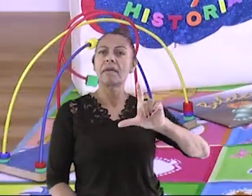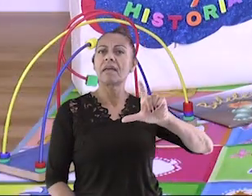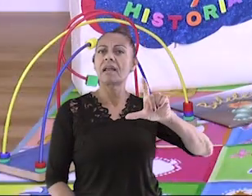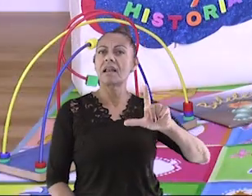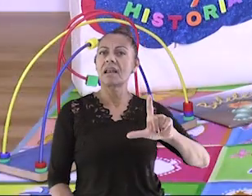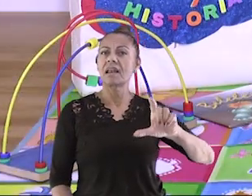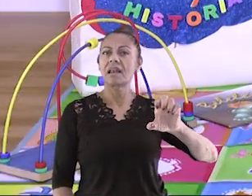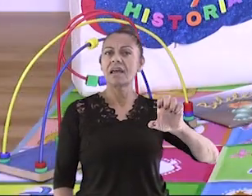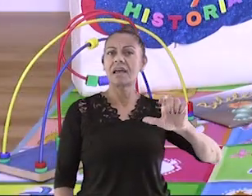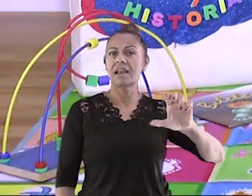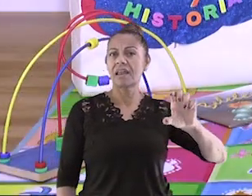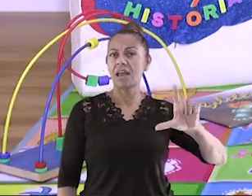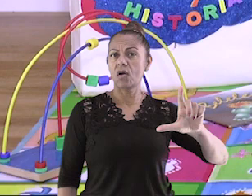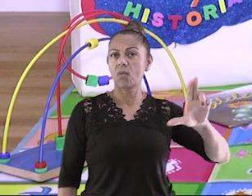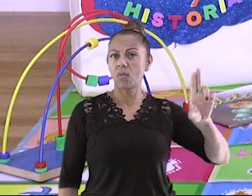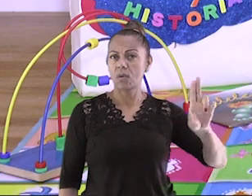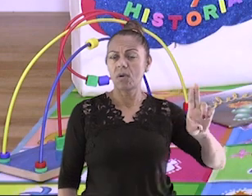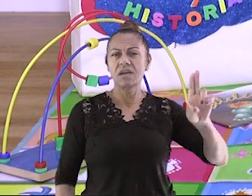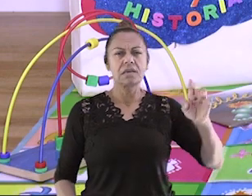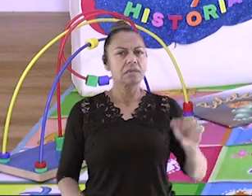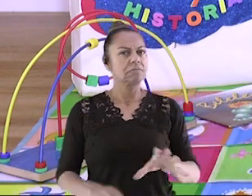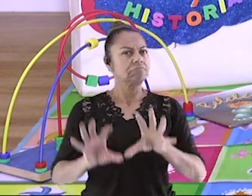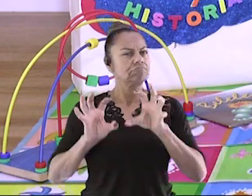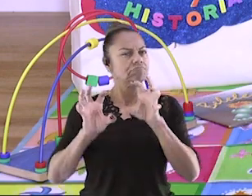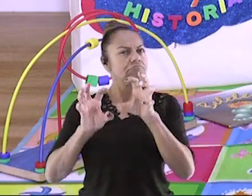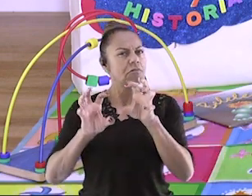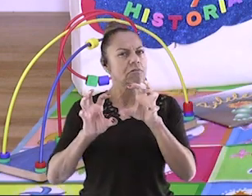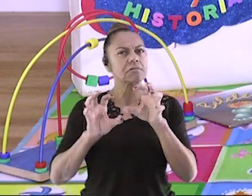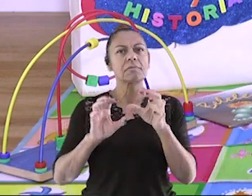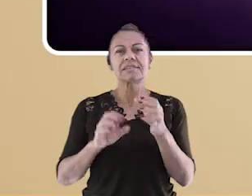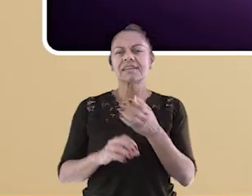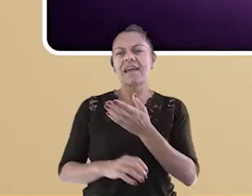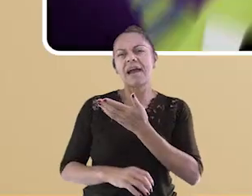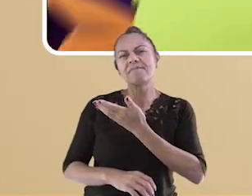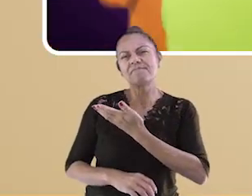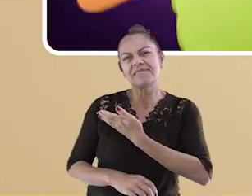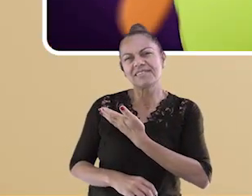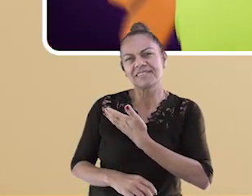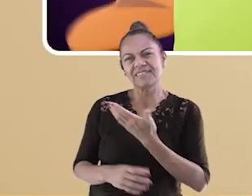vamos nos alegrar com a turminha dos monstrinhos fofos?